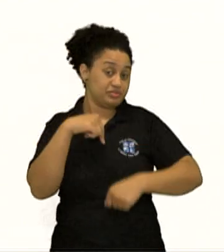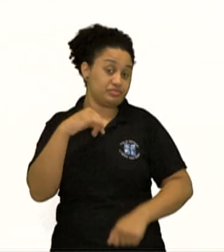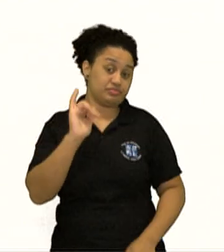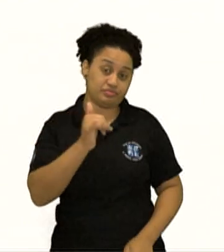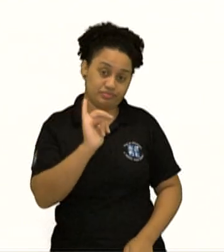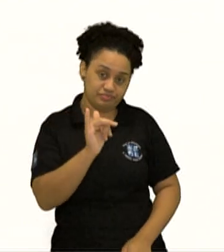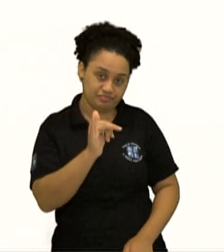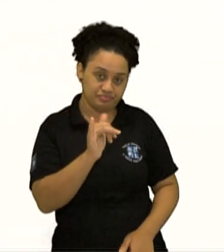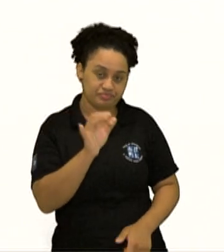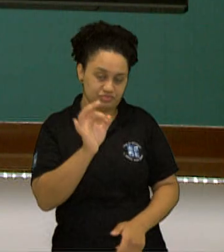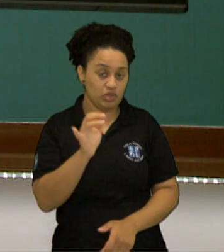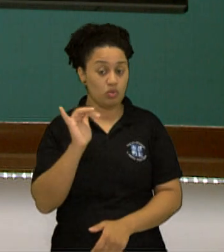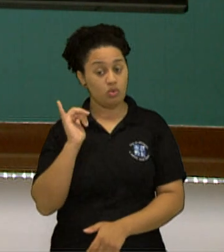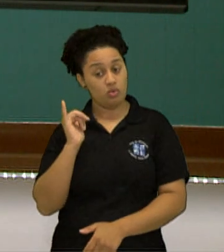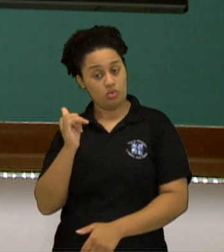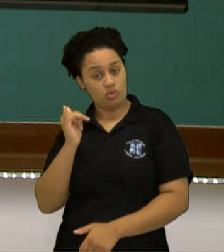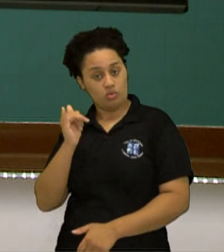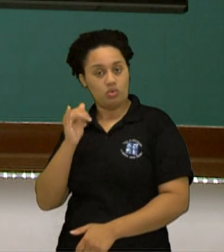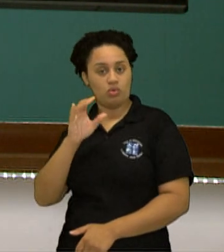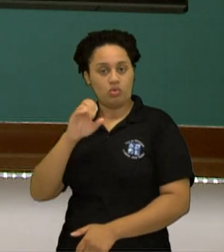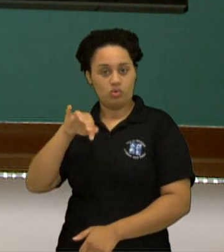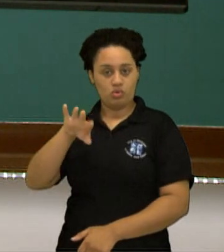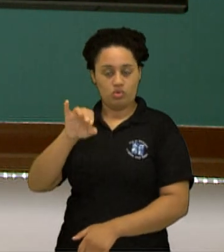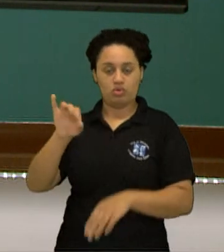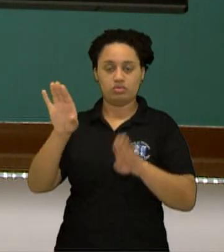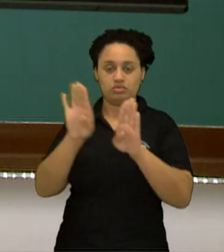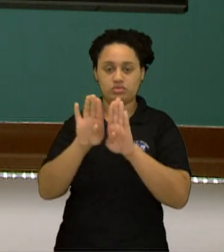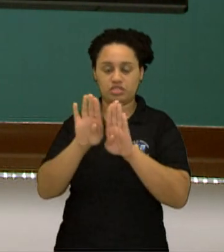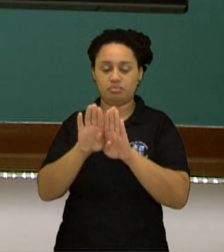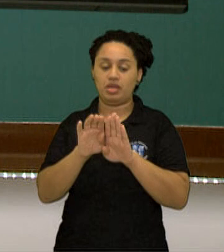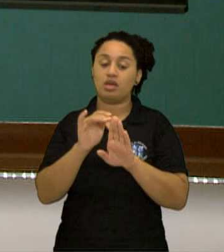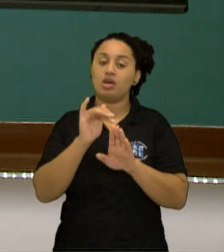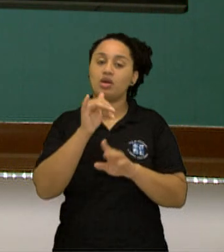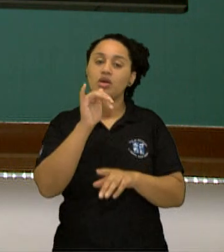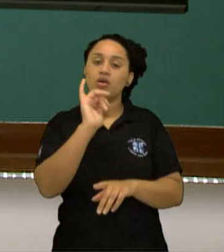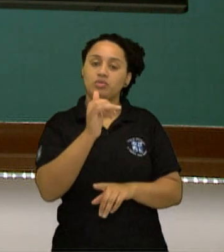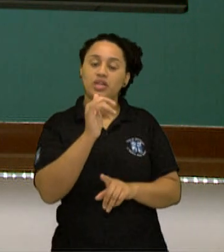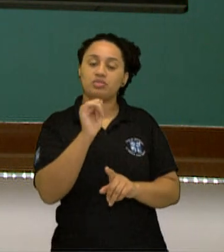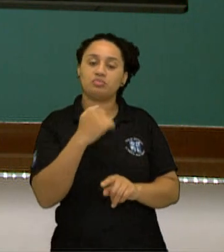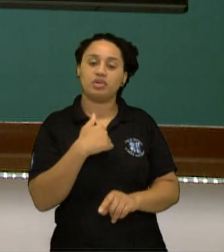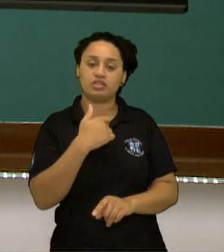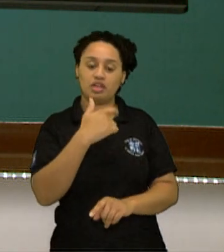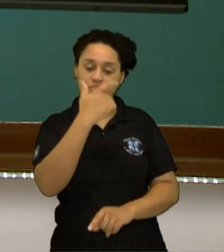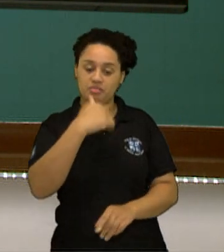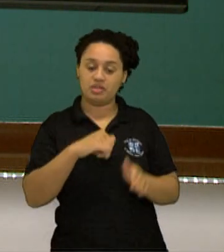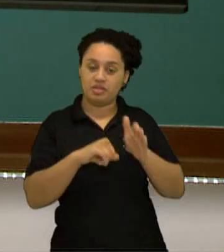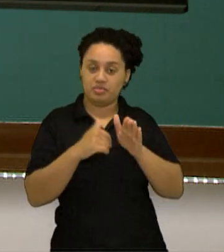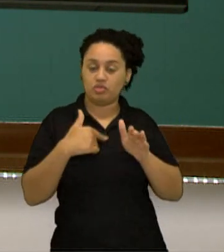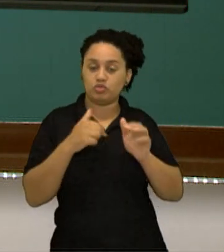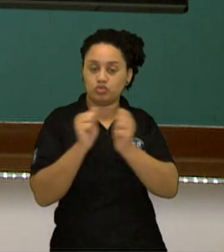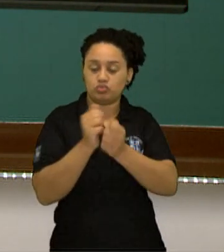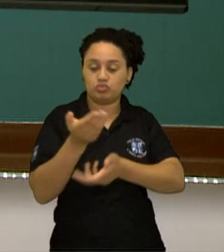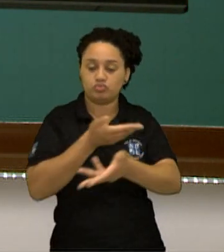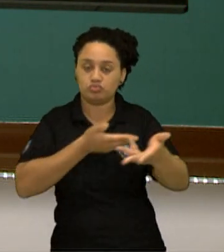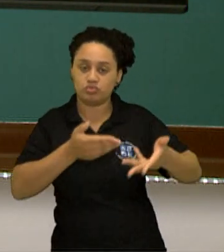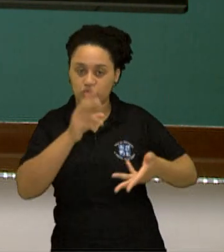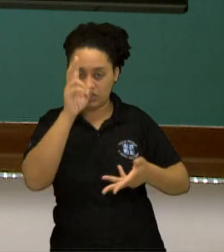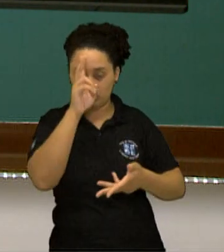seria diferente no conto. O narrador pode ser personagem, narrado em primeira pessoa, ou um